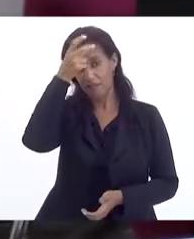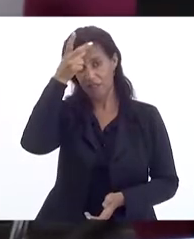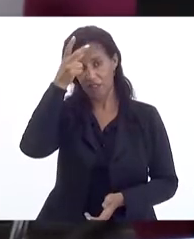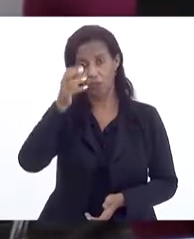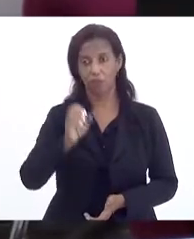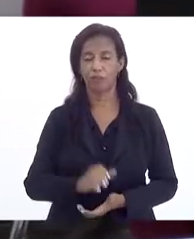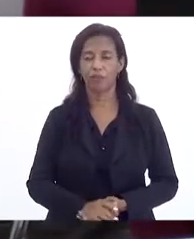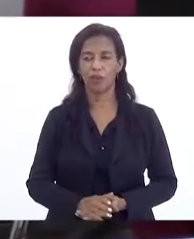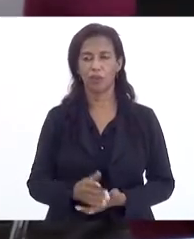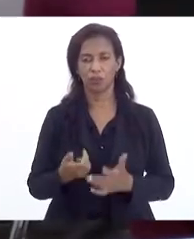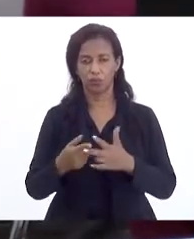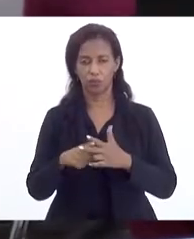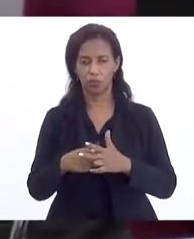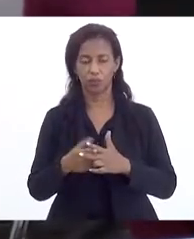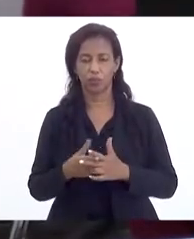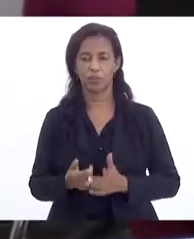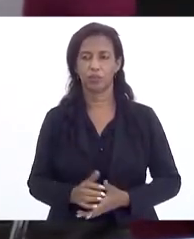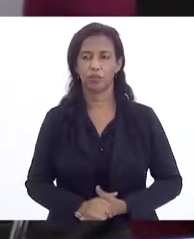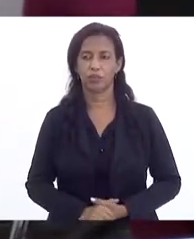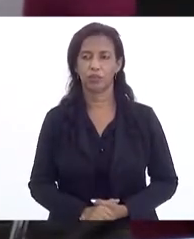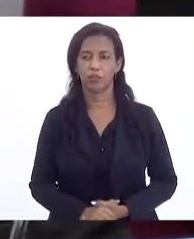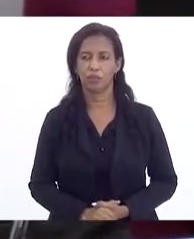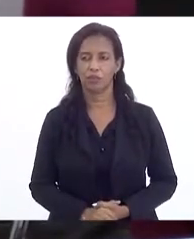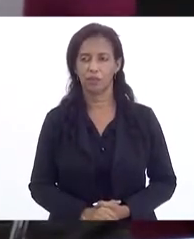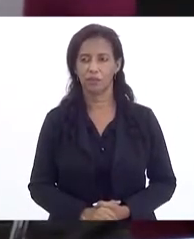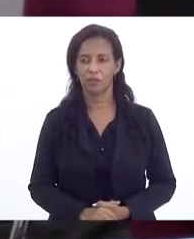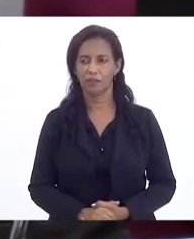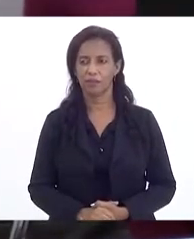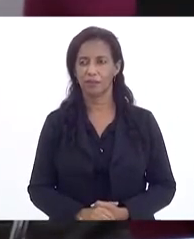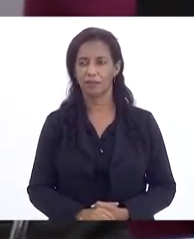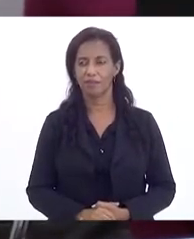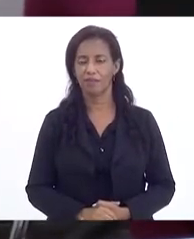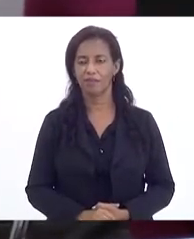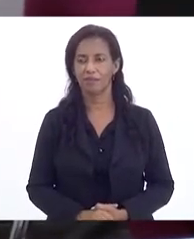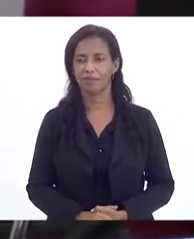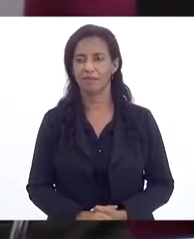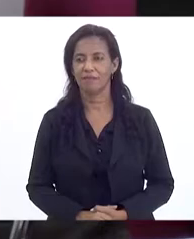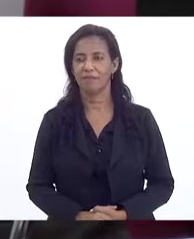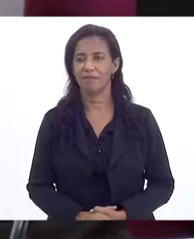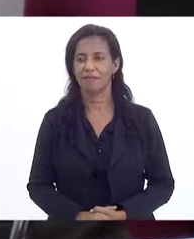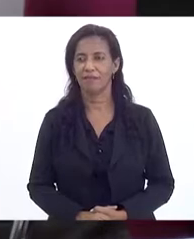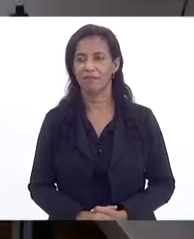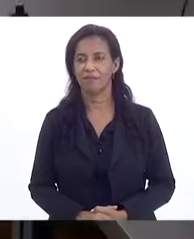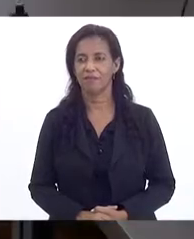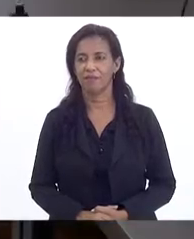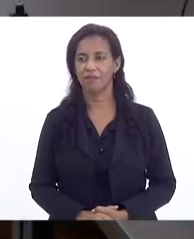por favor, corrigir. Porque depois do almigo, pode qualquer coisa, né?